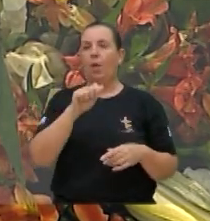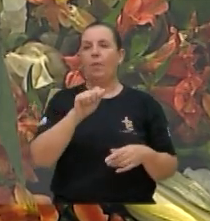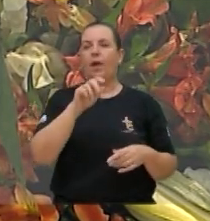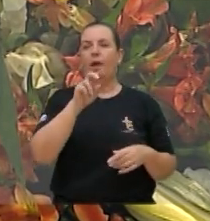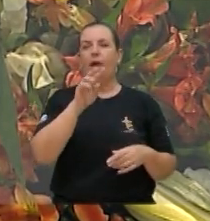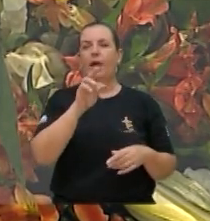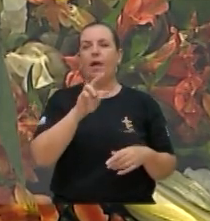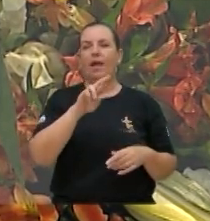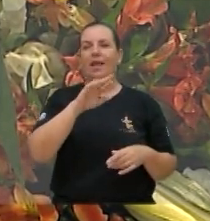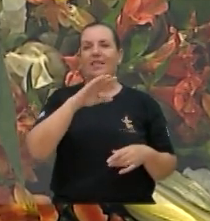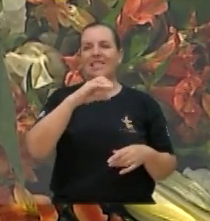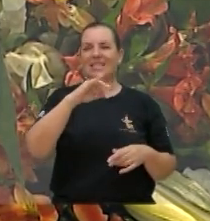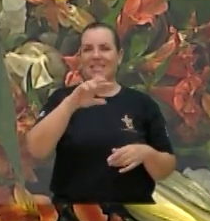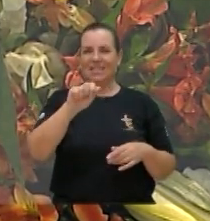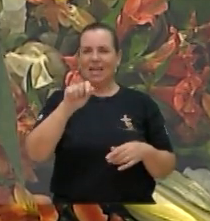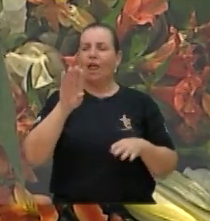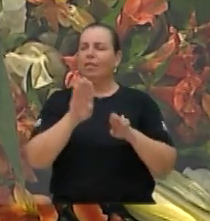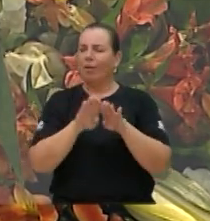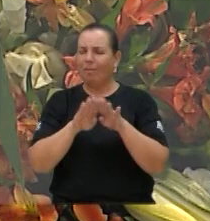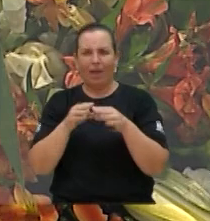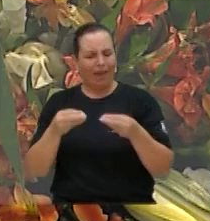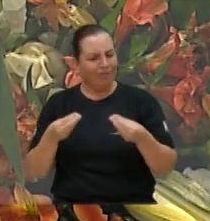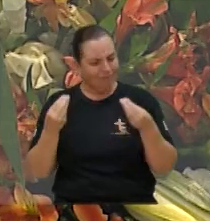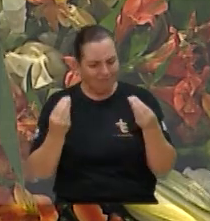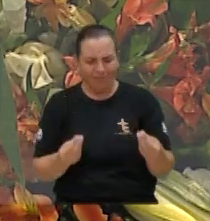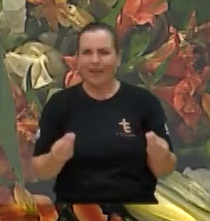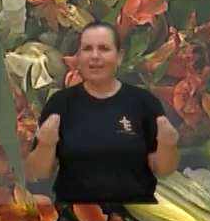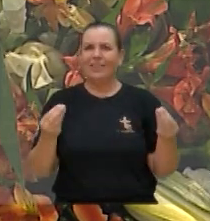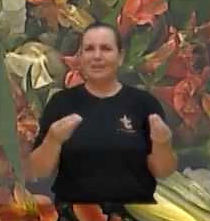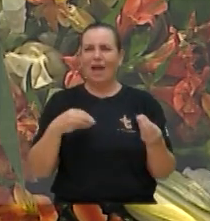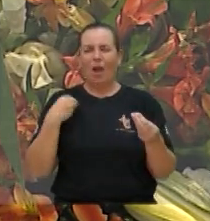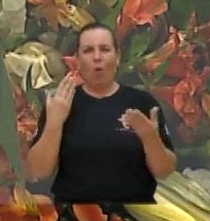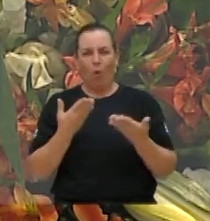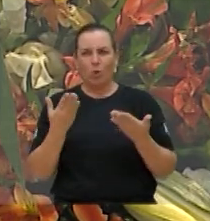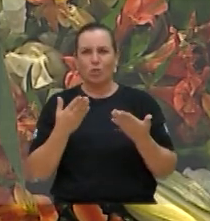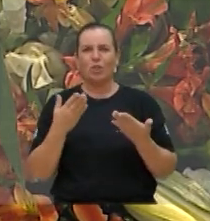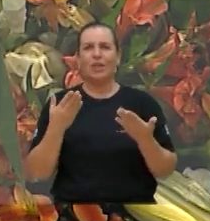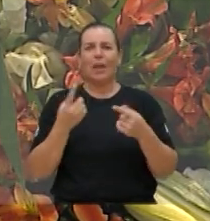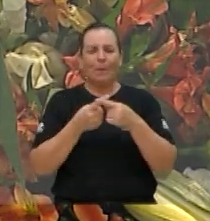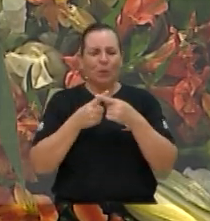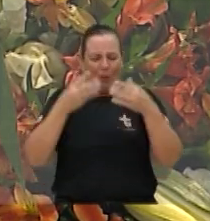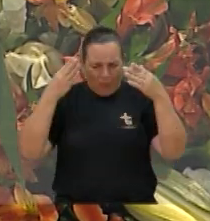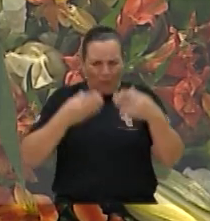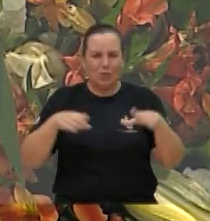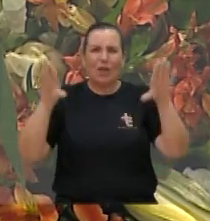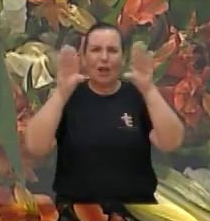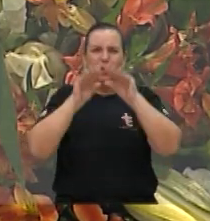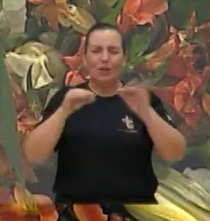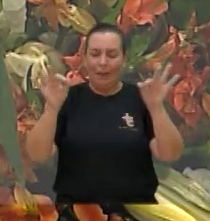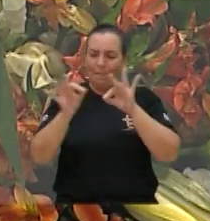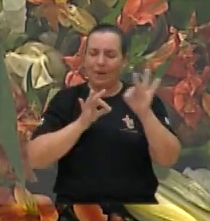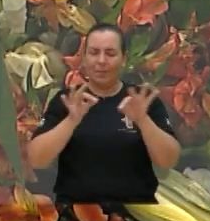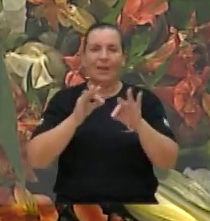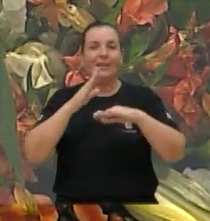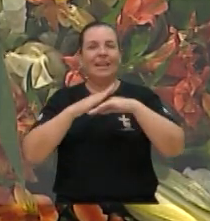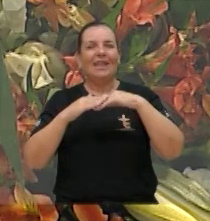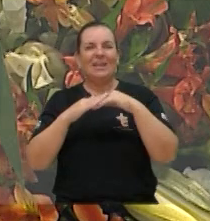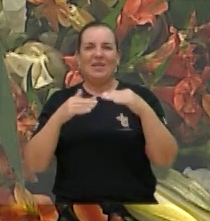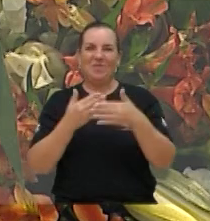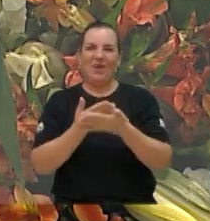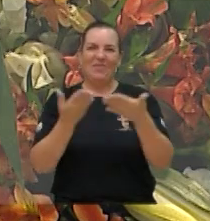com toda a sua espiritualidade. Hoje é a noite preparada com carinho para